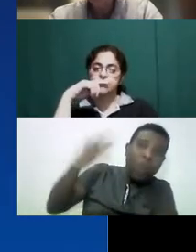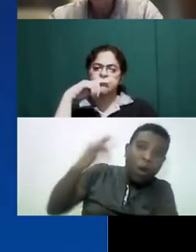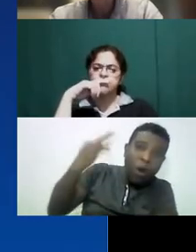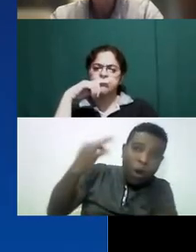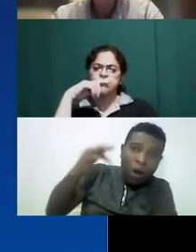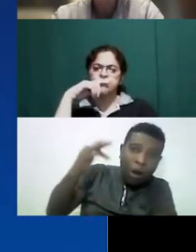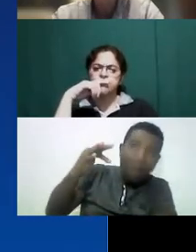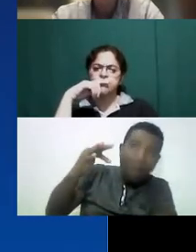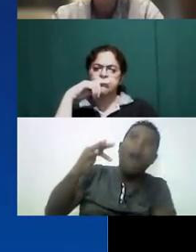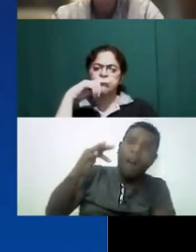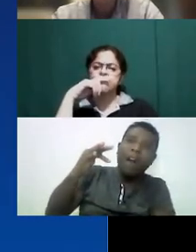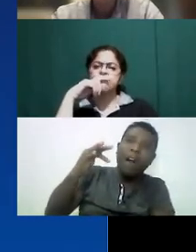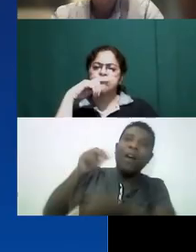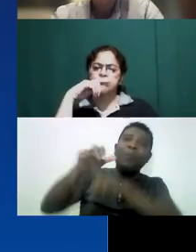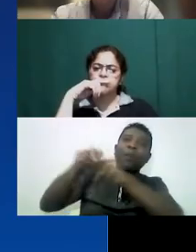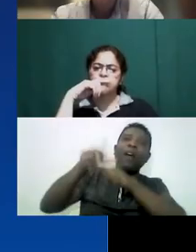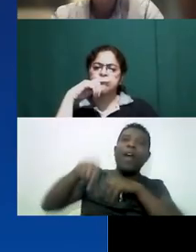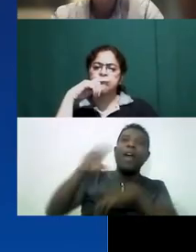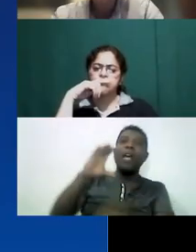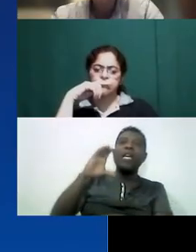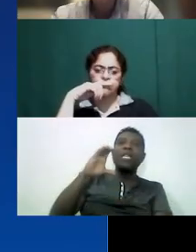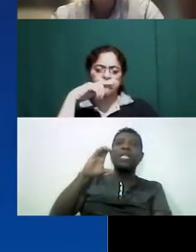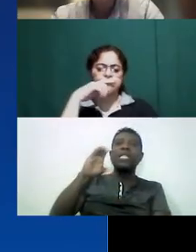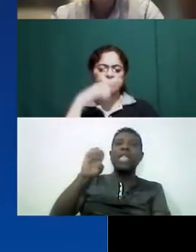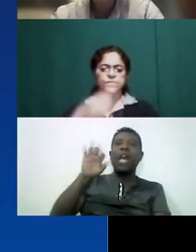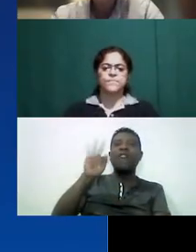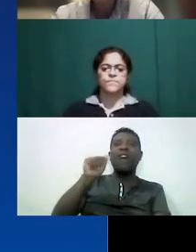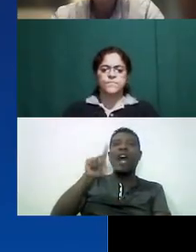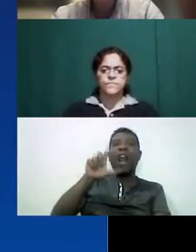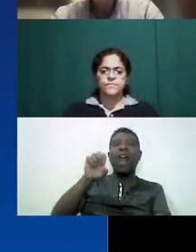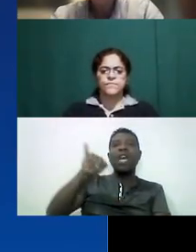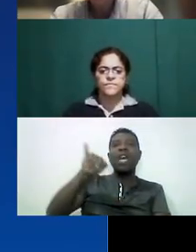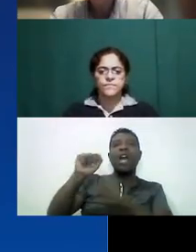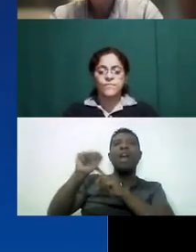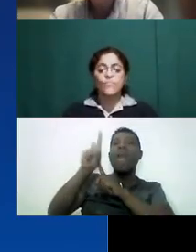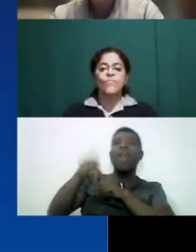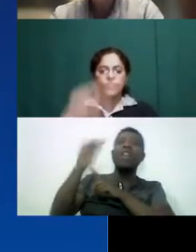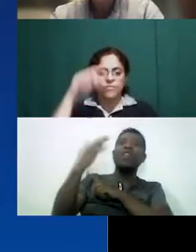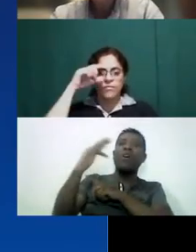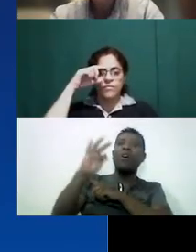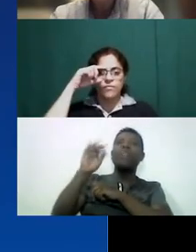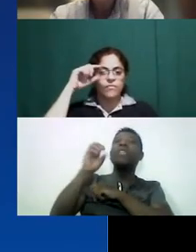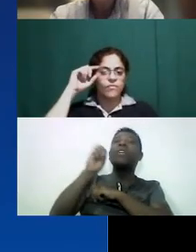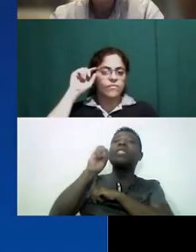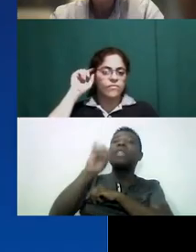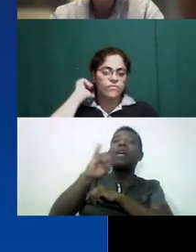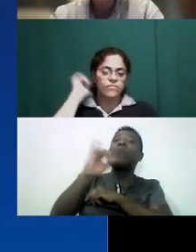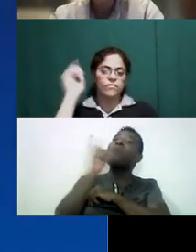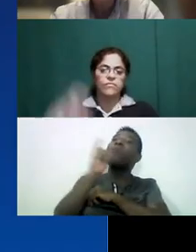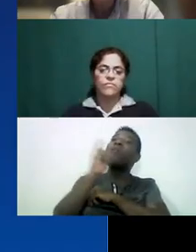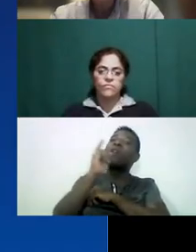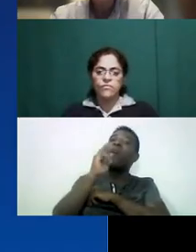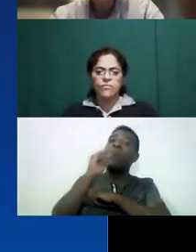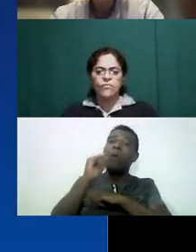cefaleia de origem cervicogênica. Entendeu? Isso melhora bastante se você melhorar aí essa musculatura,